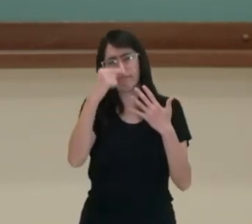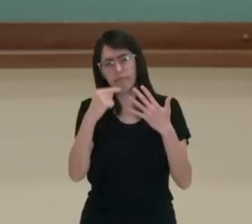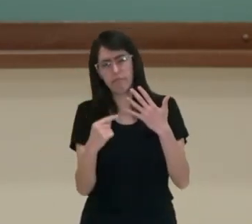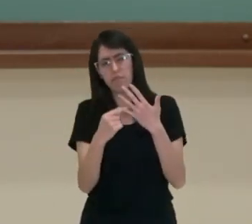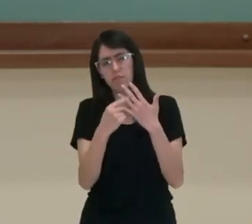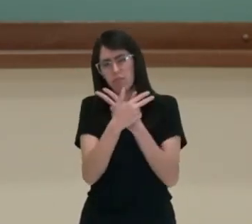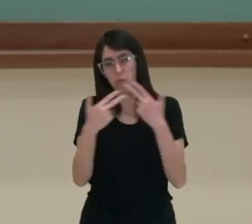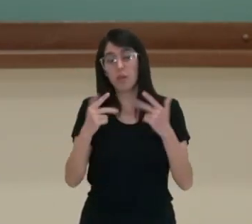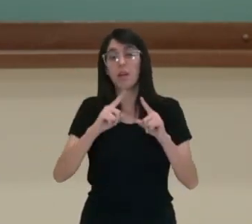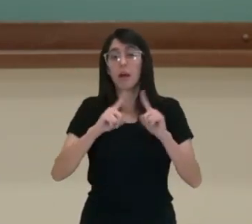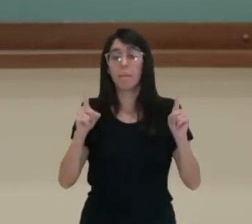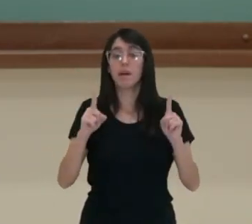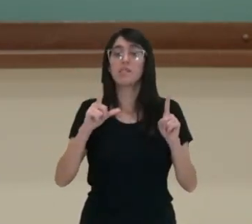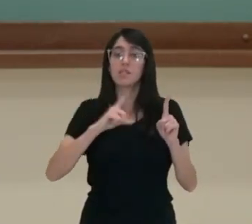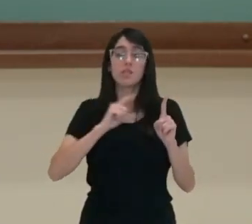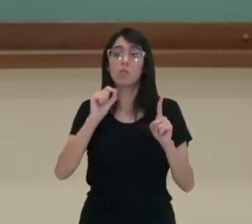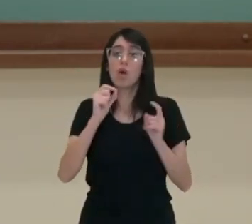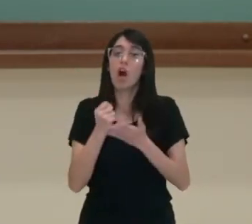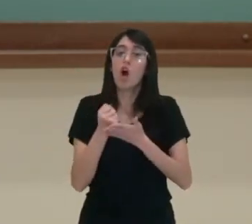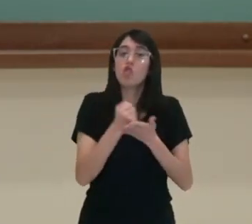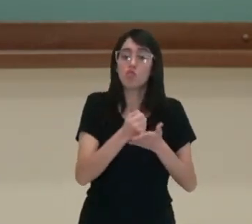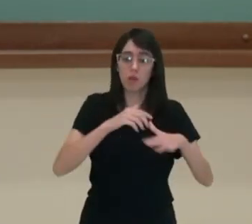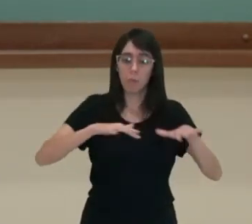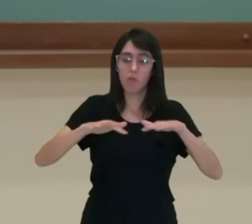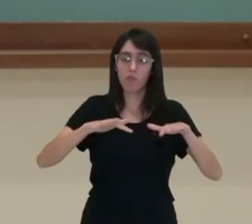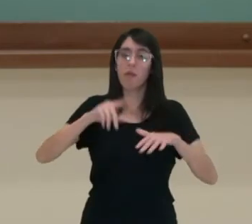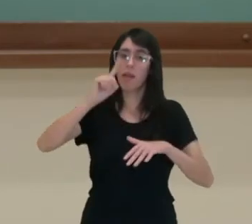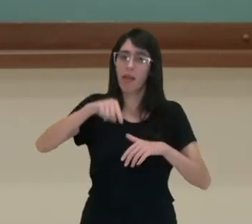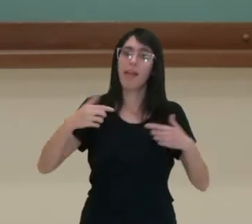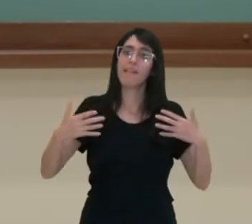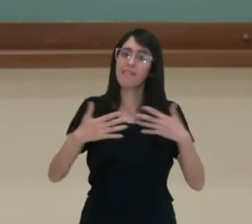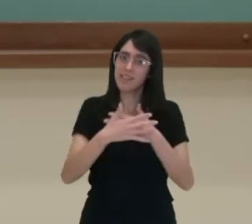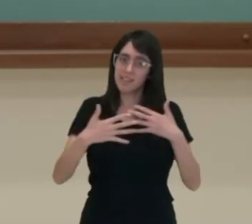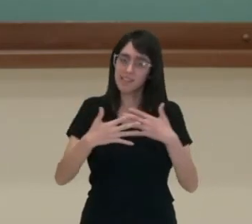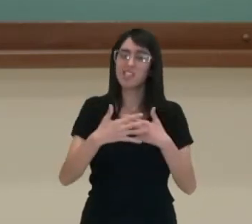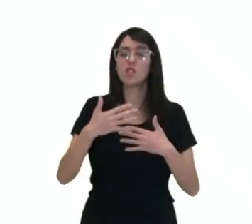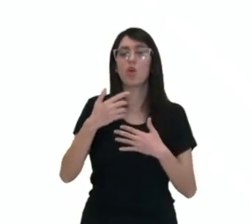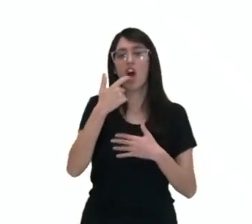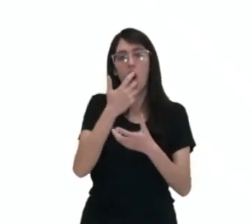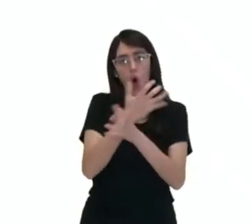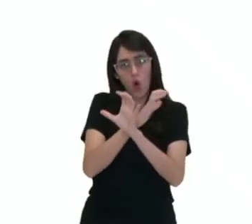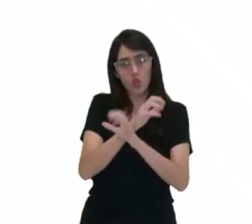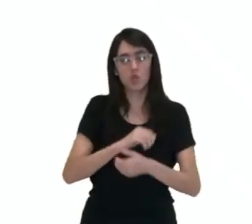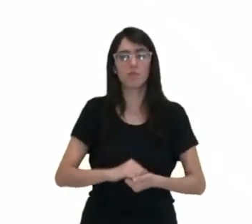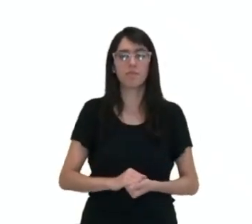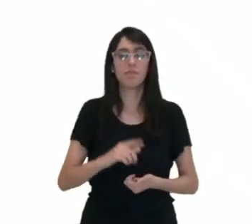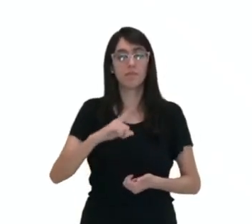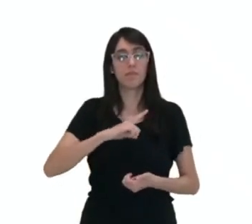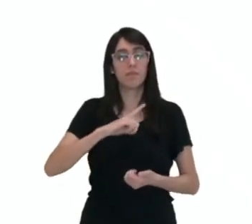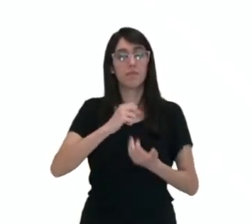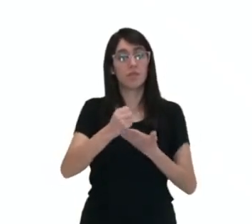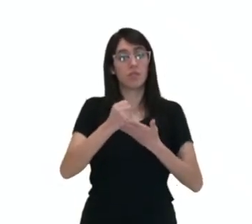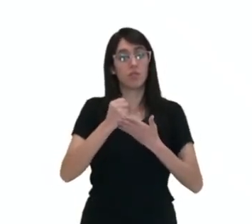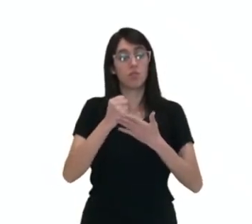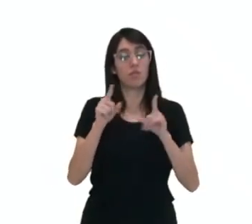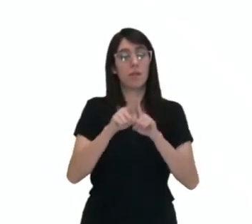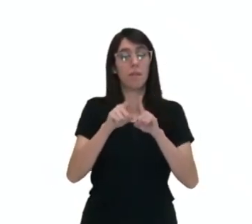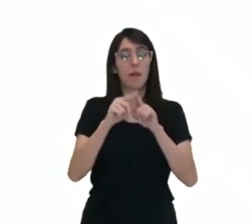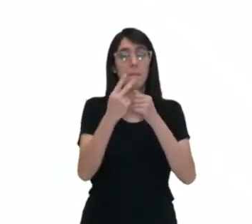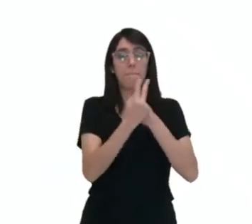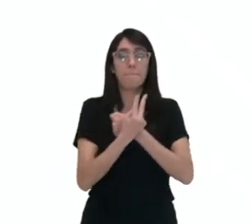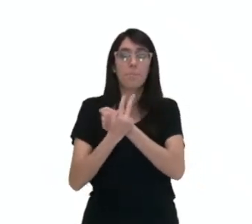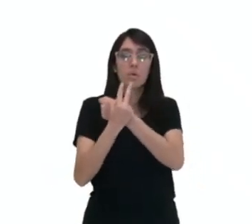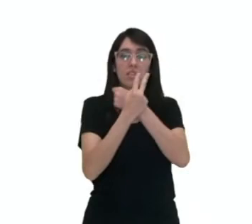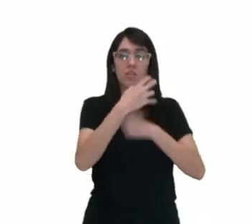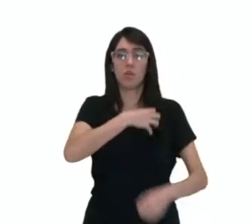quem ajuda também nesse movimento é o tecido ósseo. Ele também serve de proteção aos órgãos vitais. Então, por